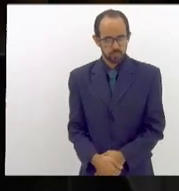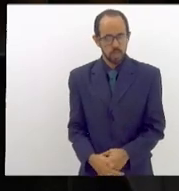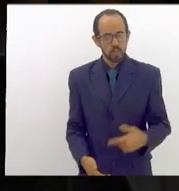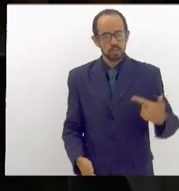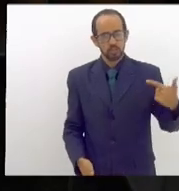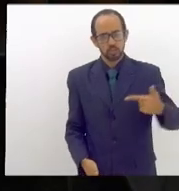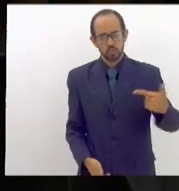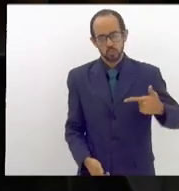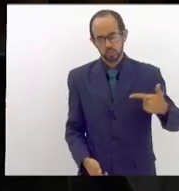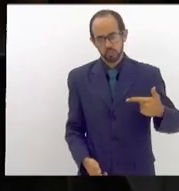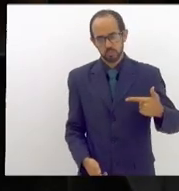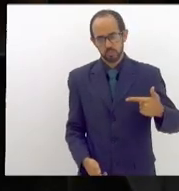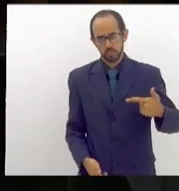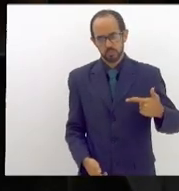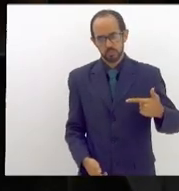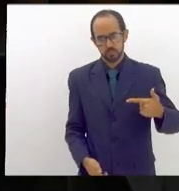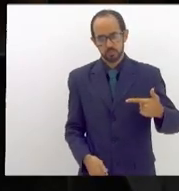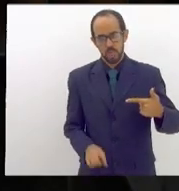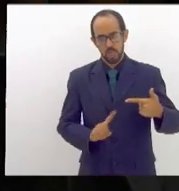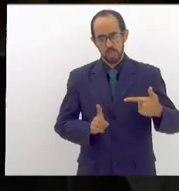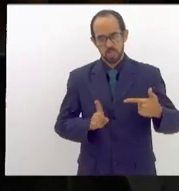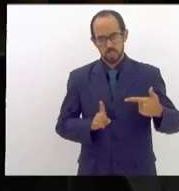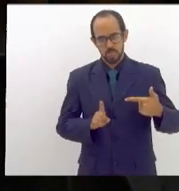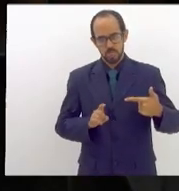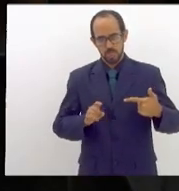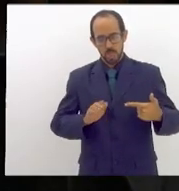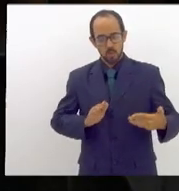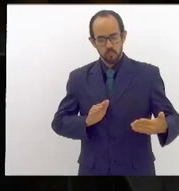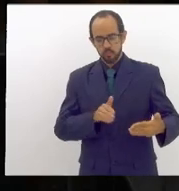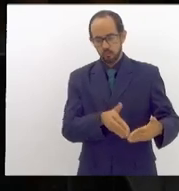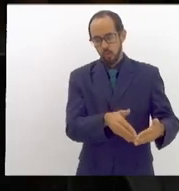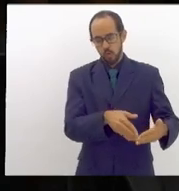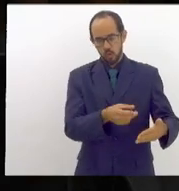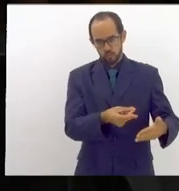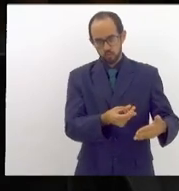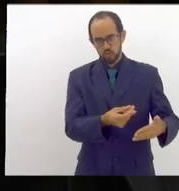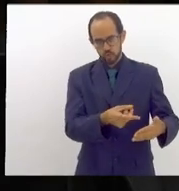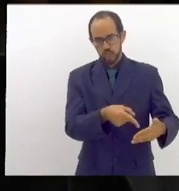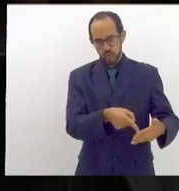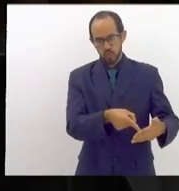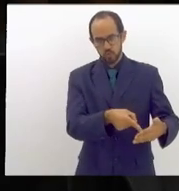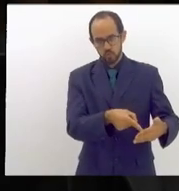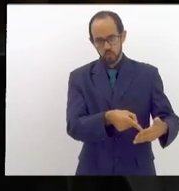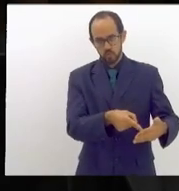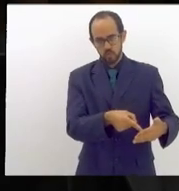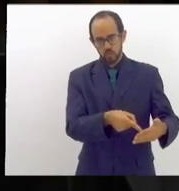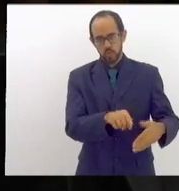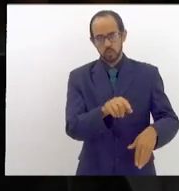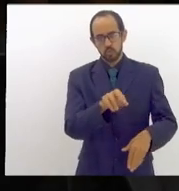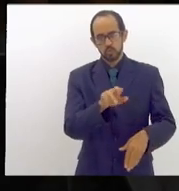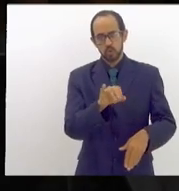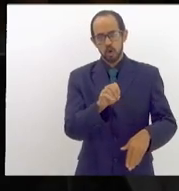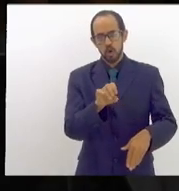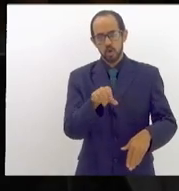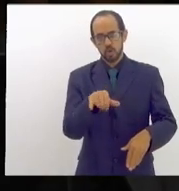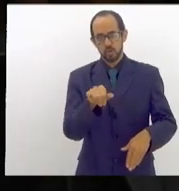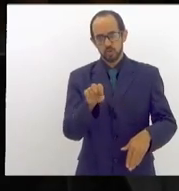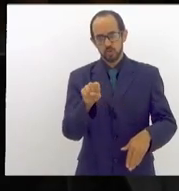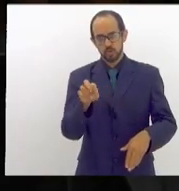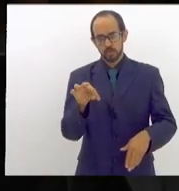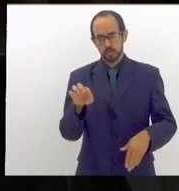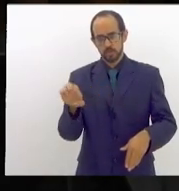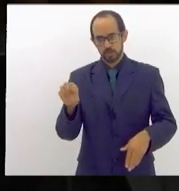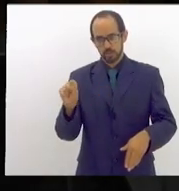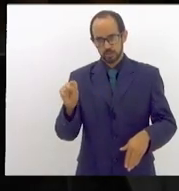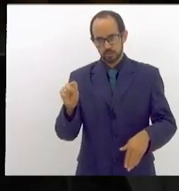segundo ele não destinou recurso dos royalties para